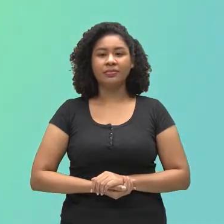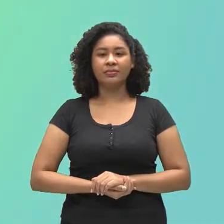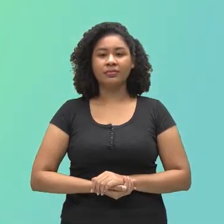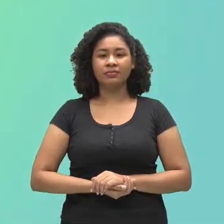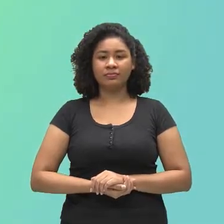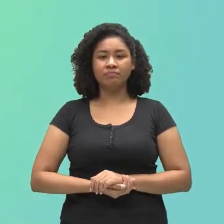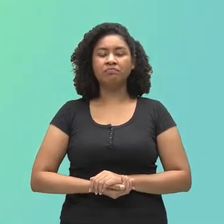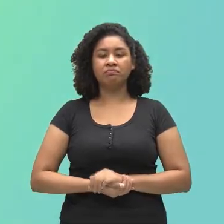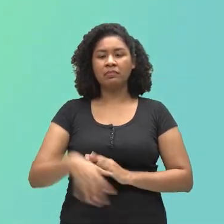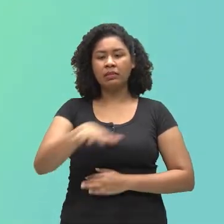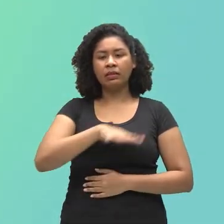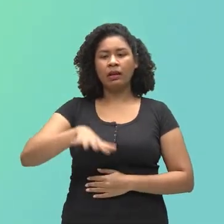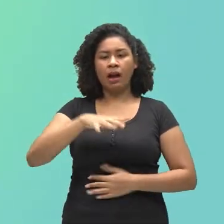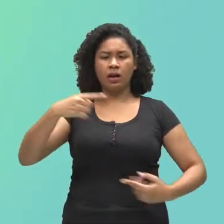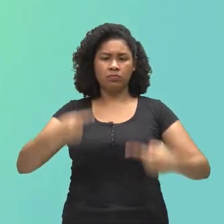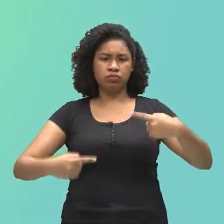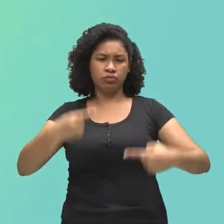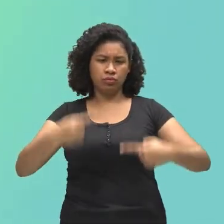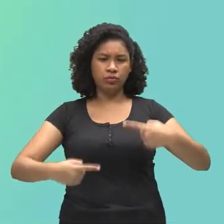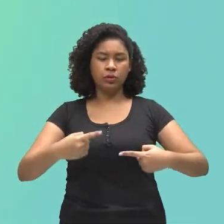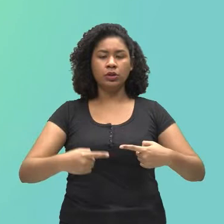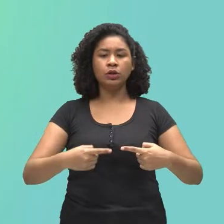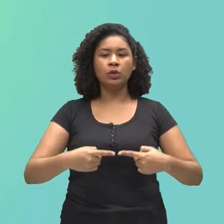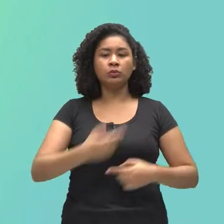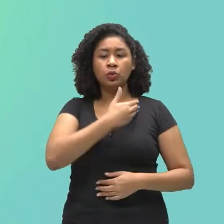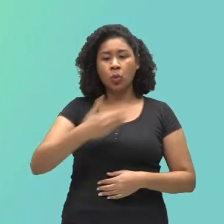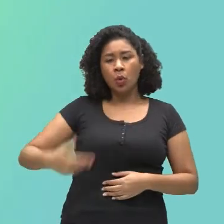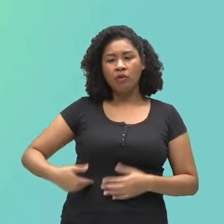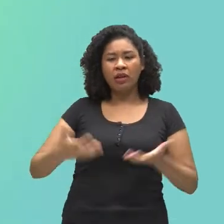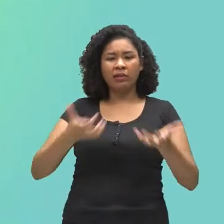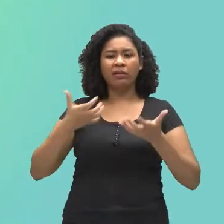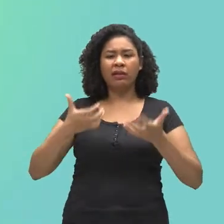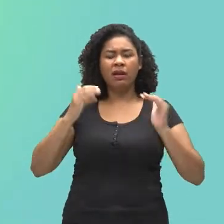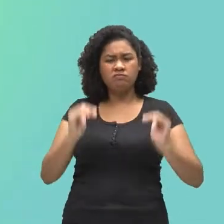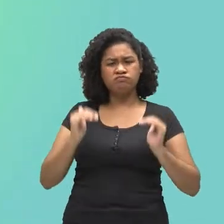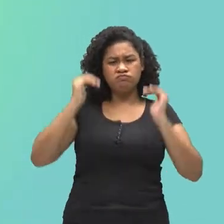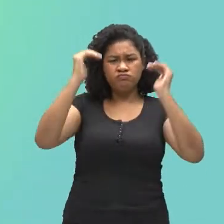Na política, os governantes queriam ser superiores ao clero.